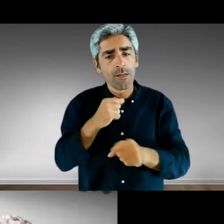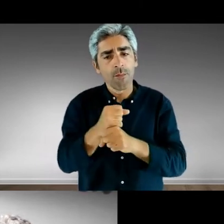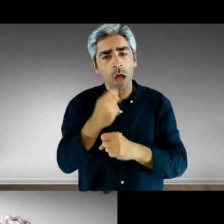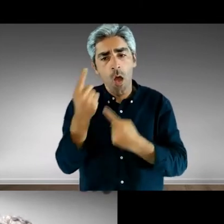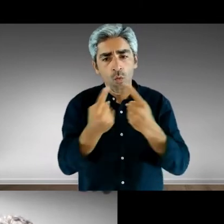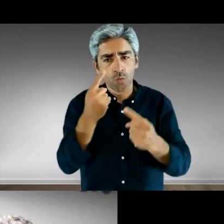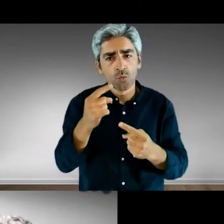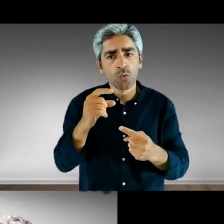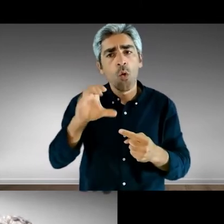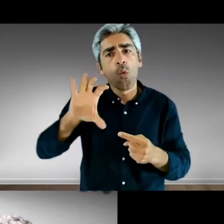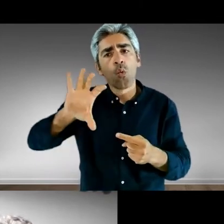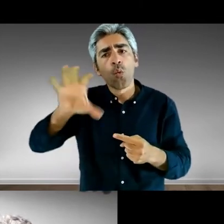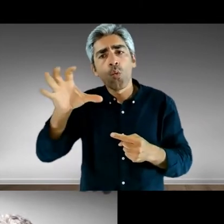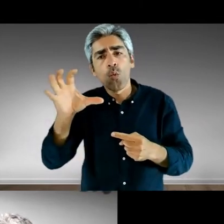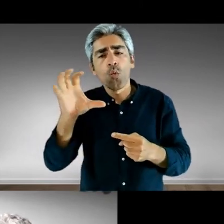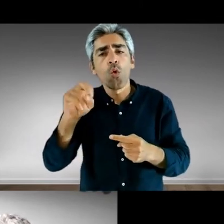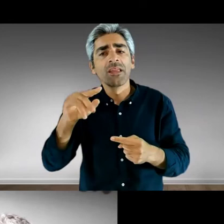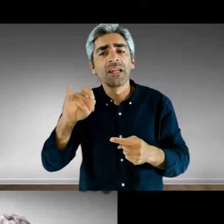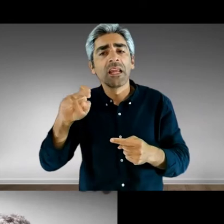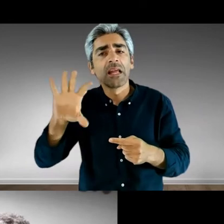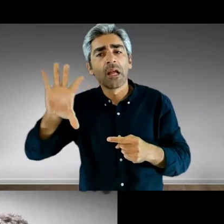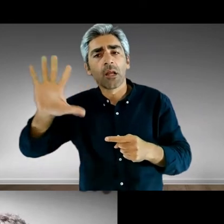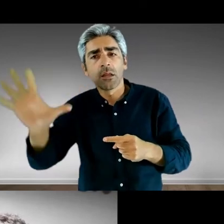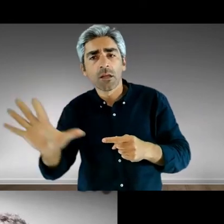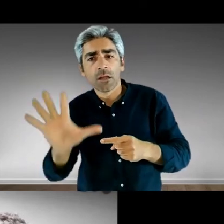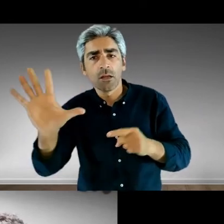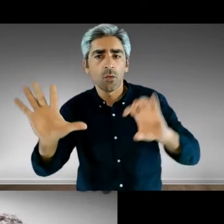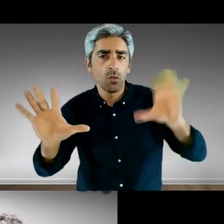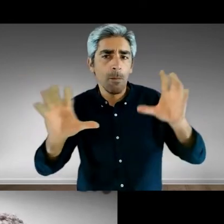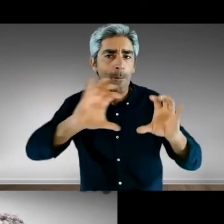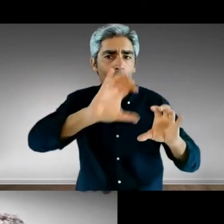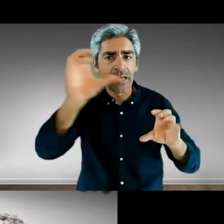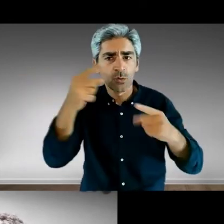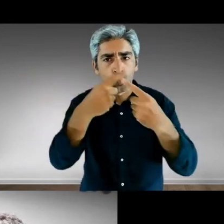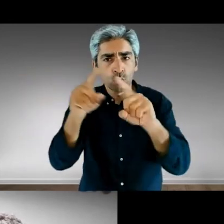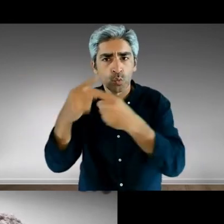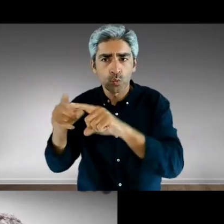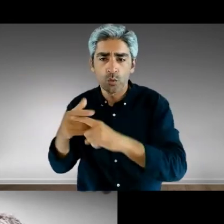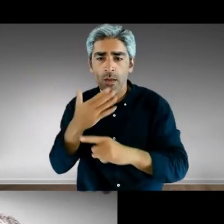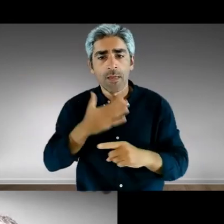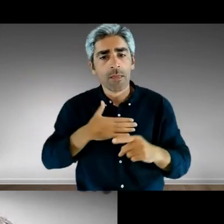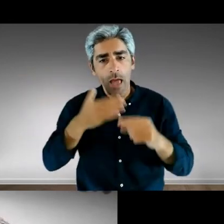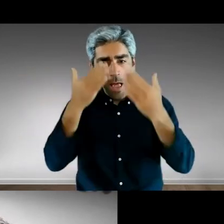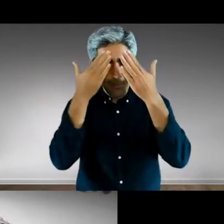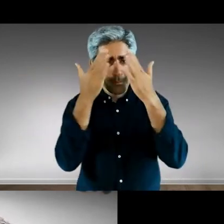diferentes continentes e diferentes países, o que me deu também aqui uma abertura diferente para aquilo que são muitas vezes